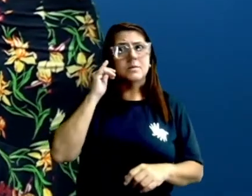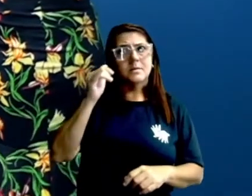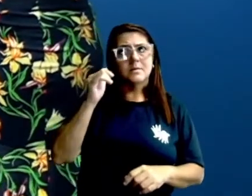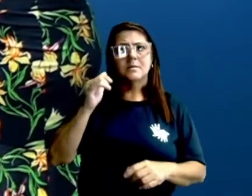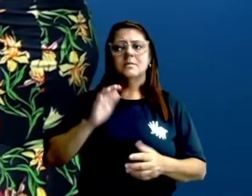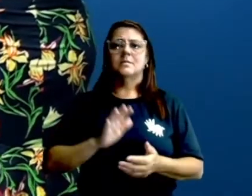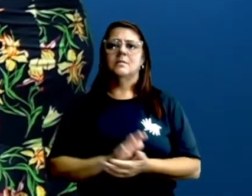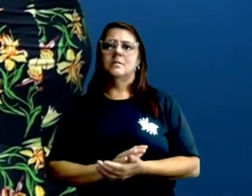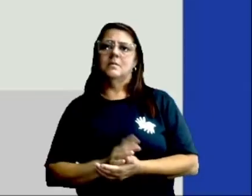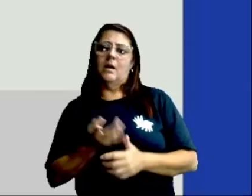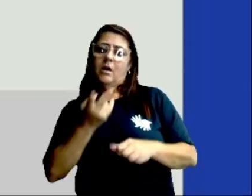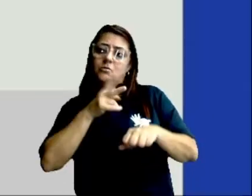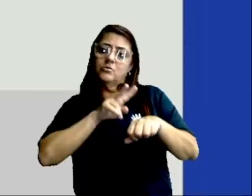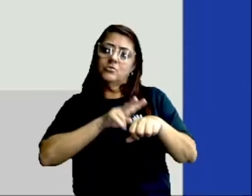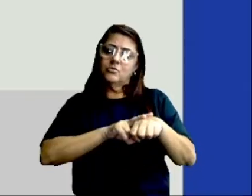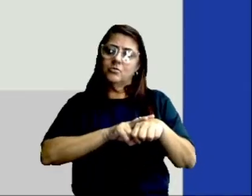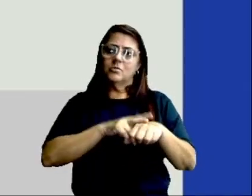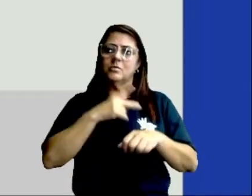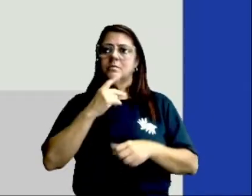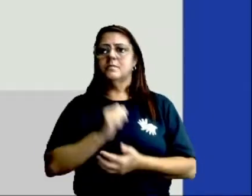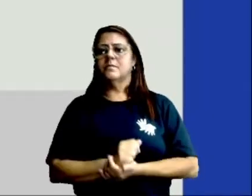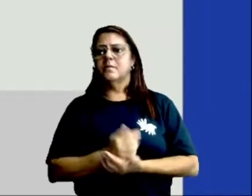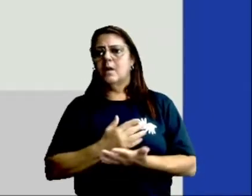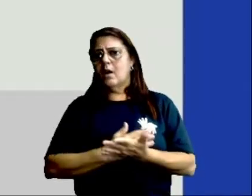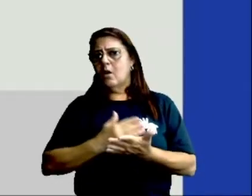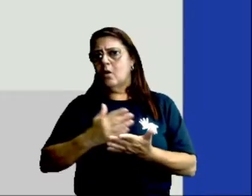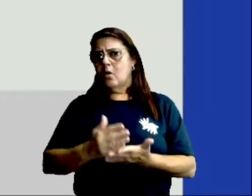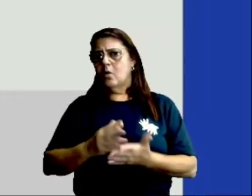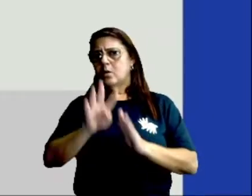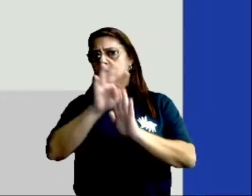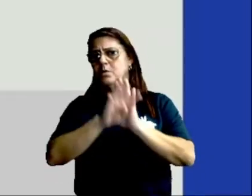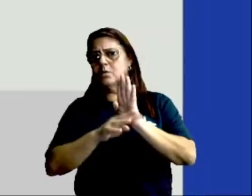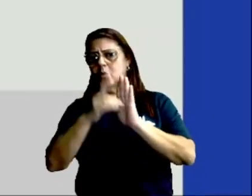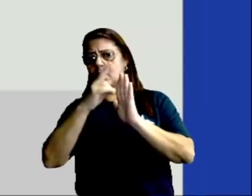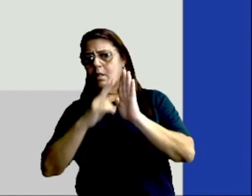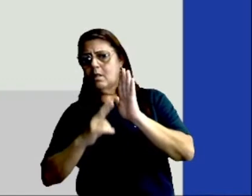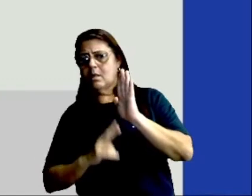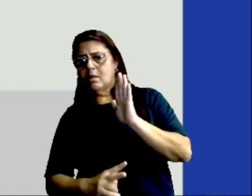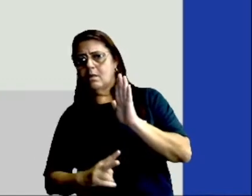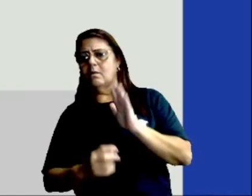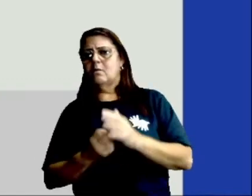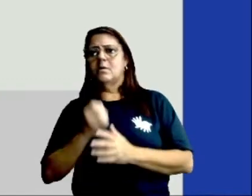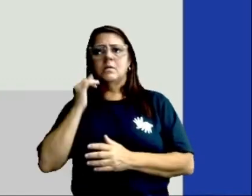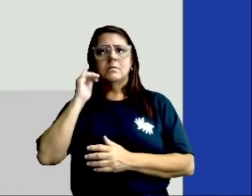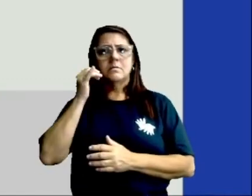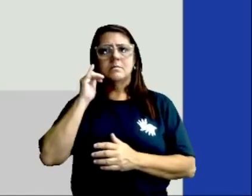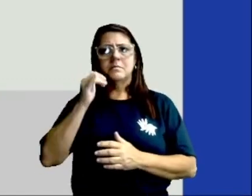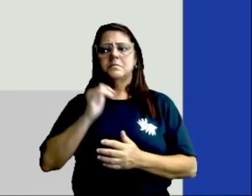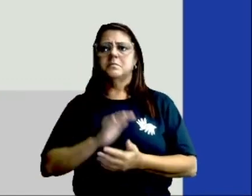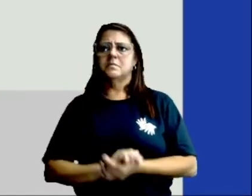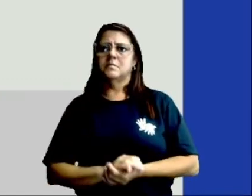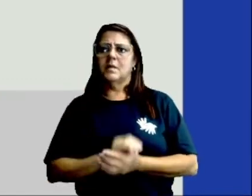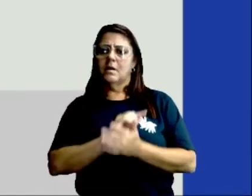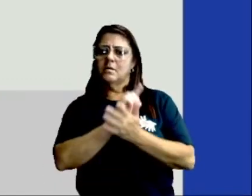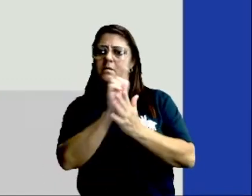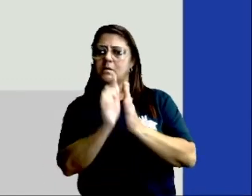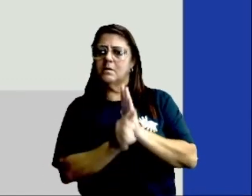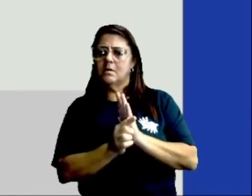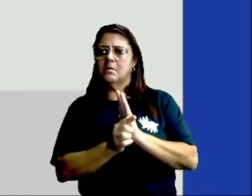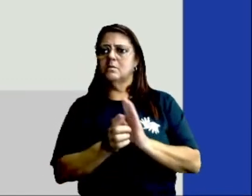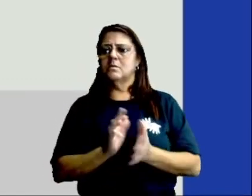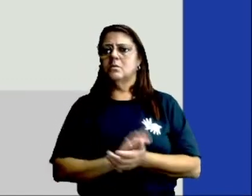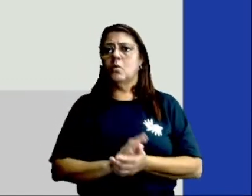personagem. Vamos continuar agora ainda nessa leitura e interpretação de texto, tá bom? E qual era aí o